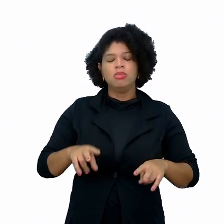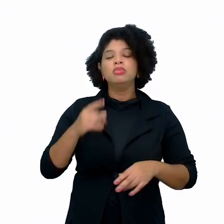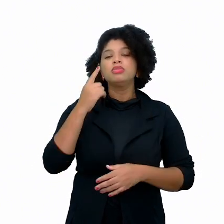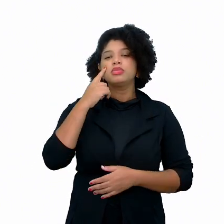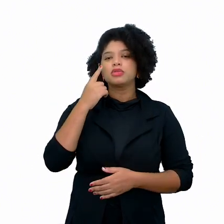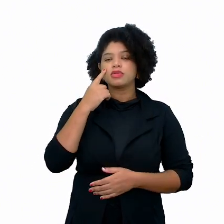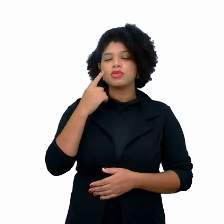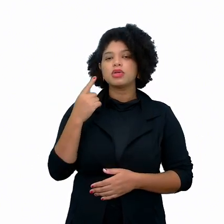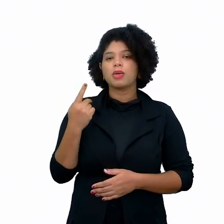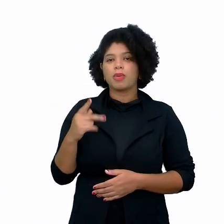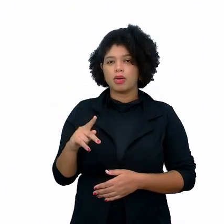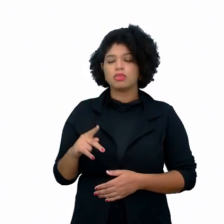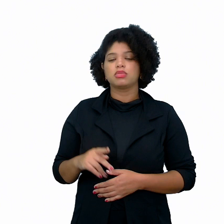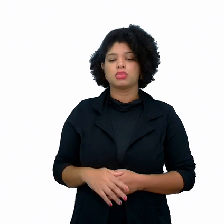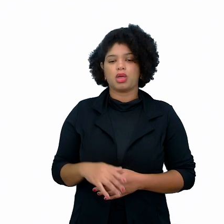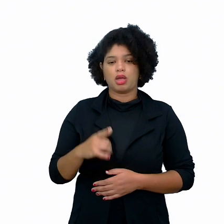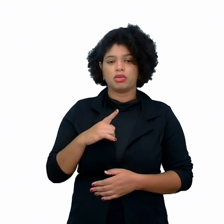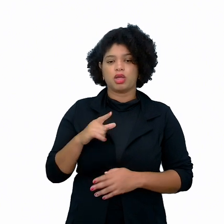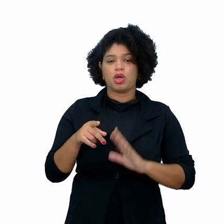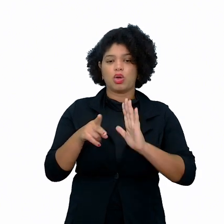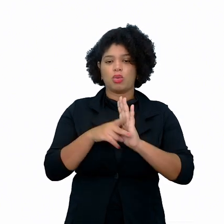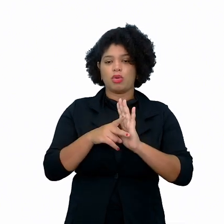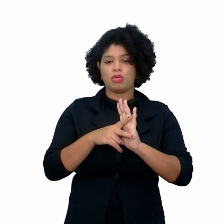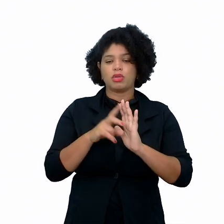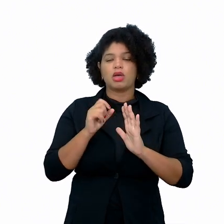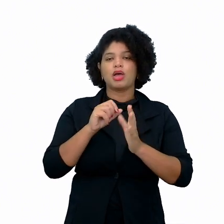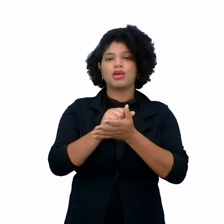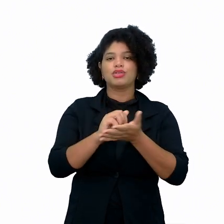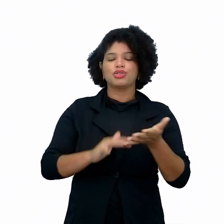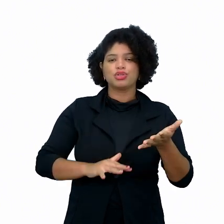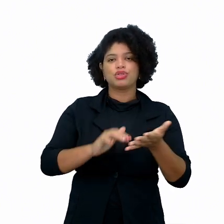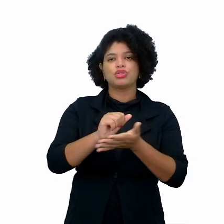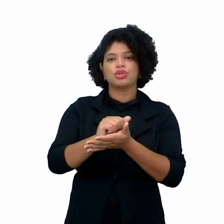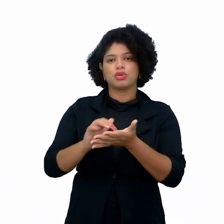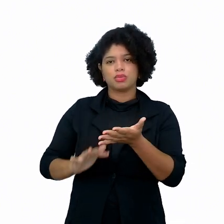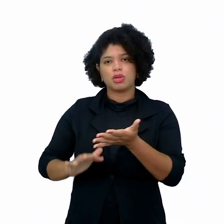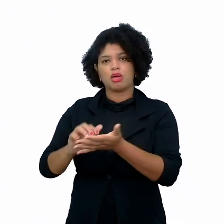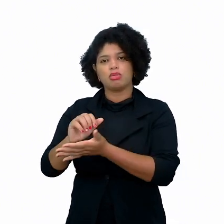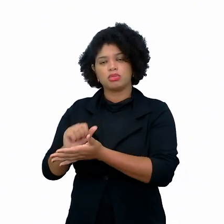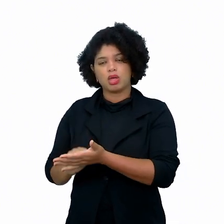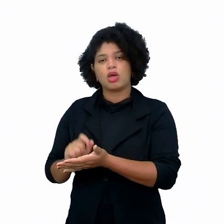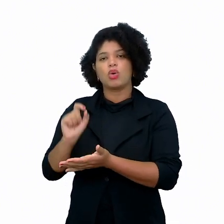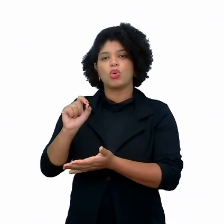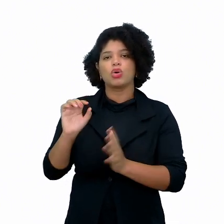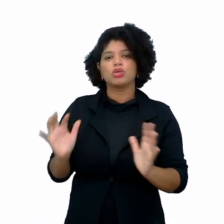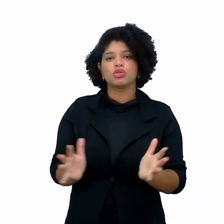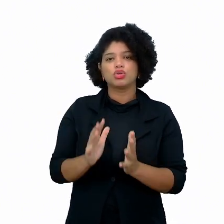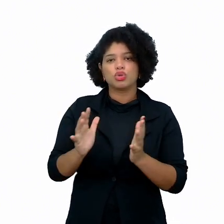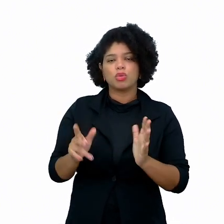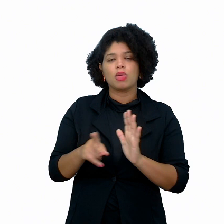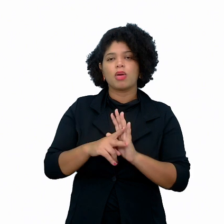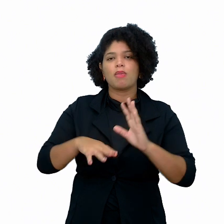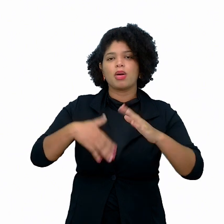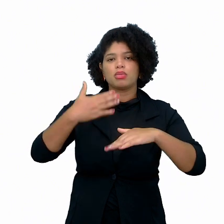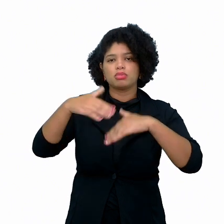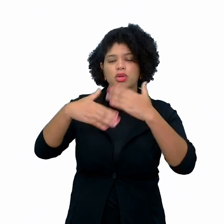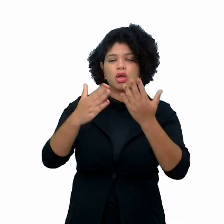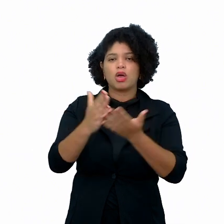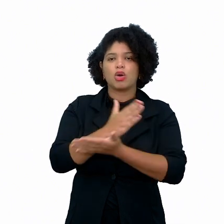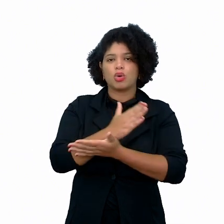hora de refletir, então, sobre as atividades que promovem o desenvolvimento de